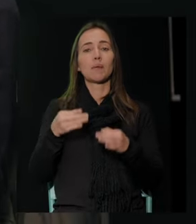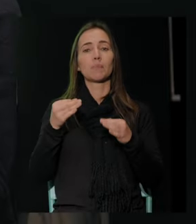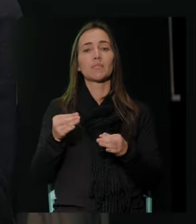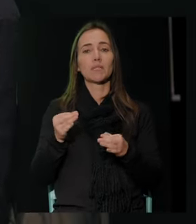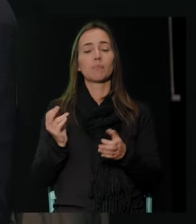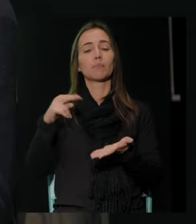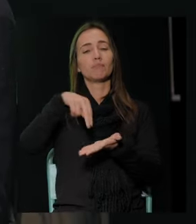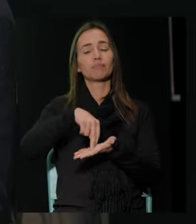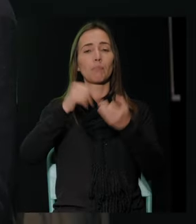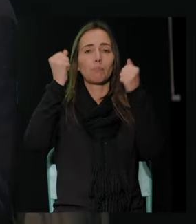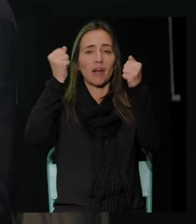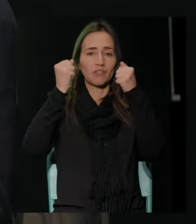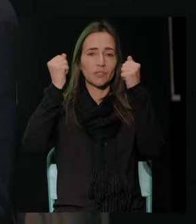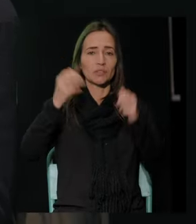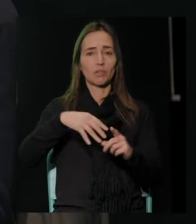manifestações LGBT,